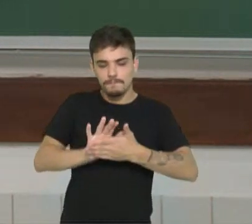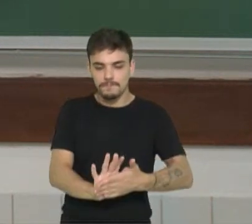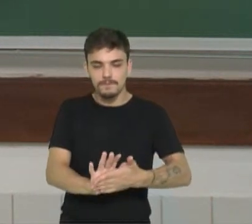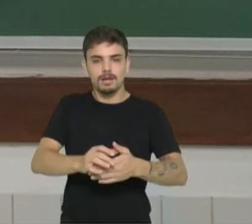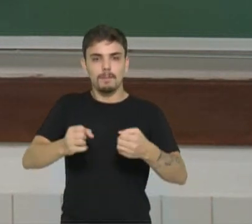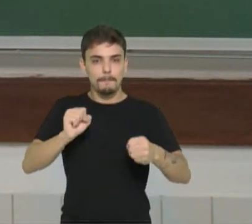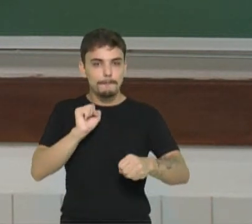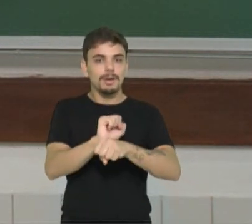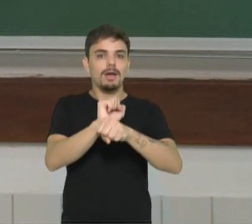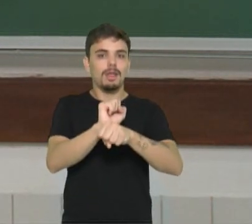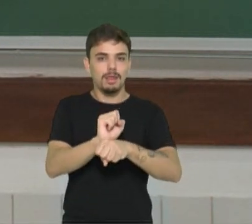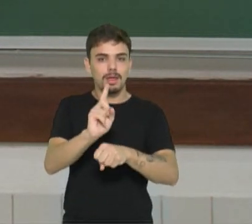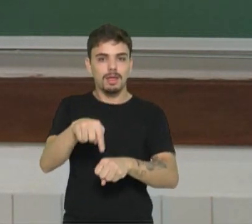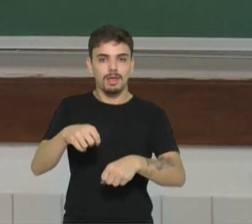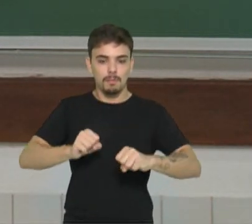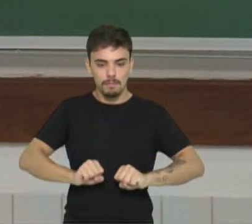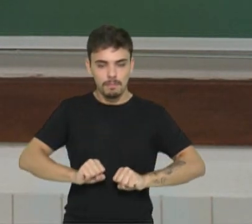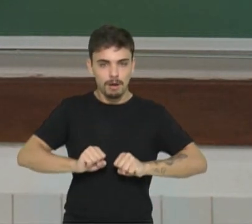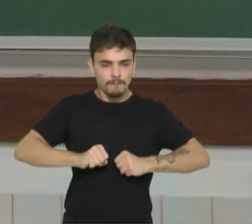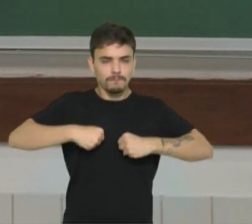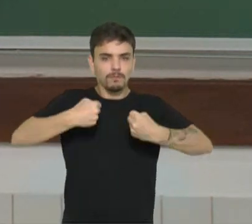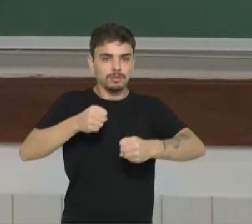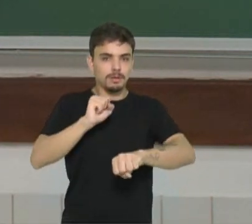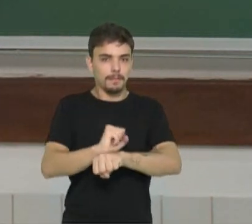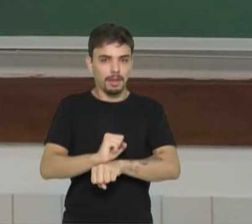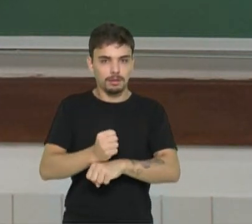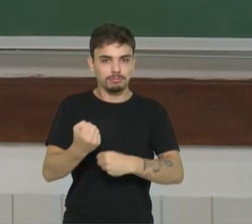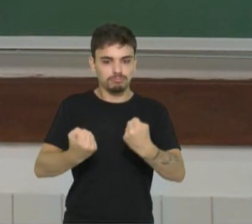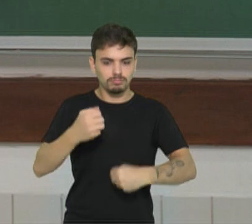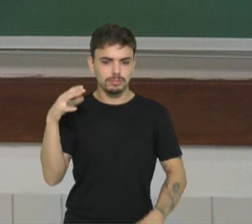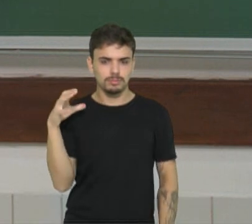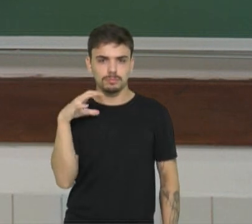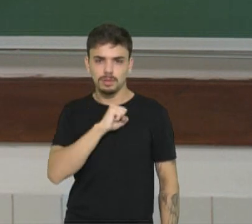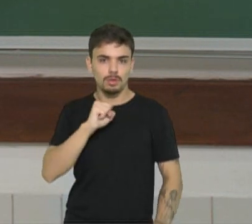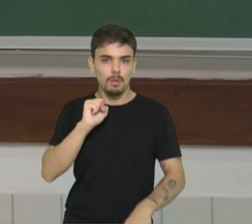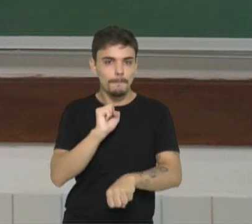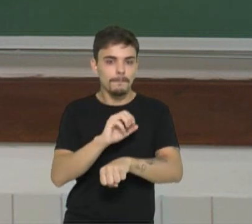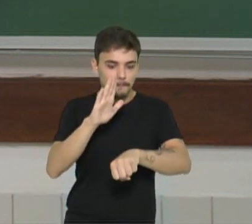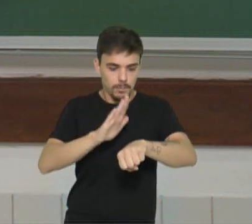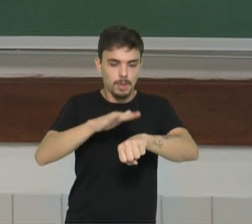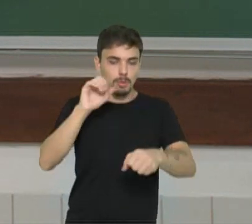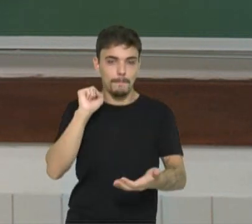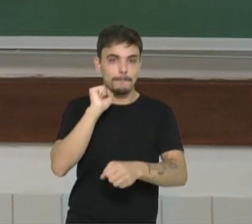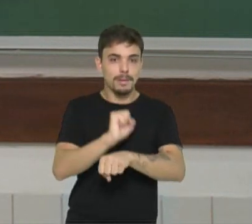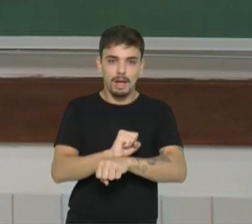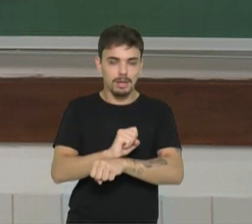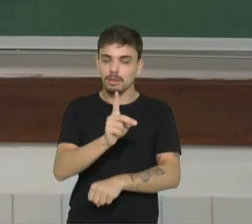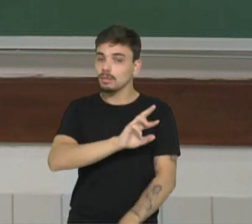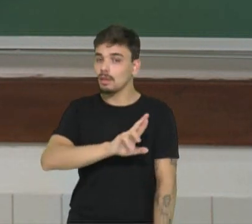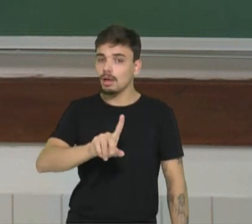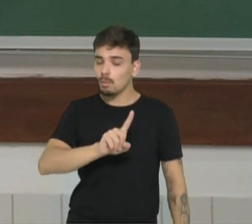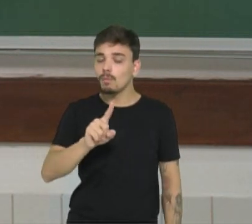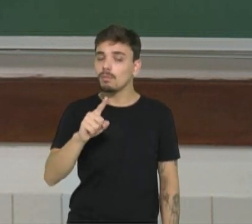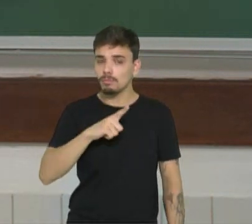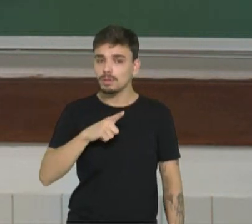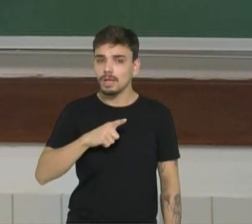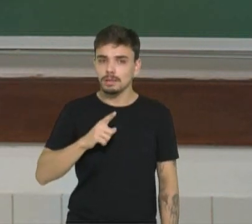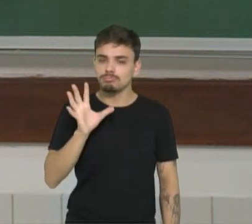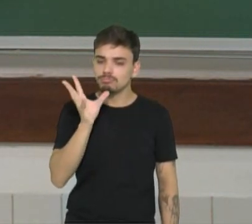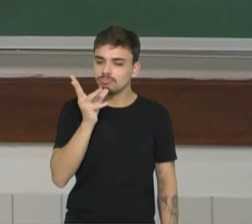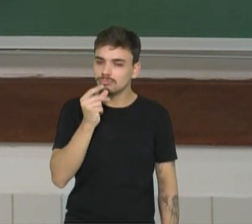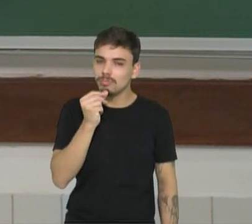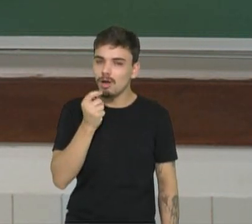uma força que vai desacelerar esse carro, ele não para instantaneamente, ele ainda leva um tempinho, alguns segundos